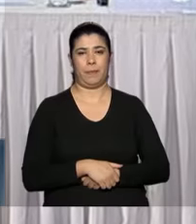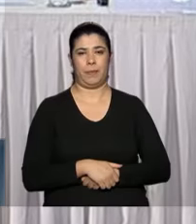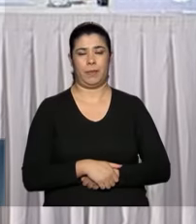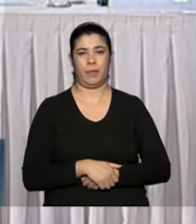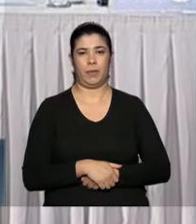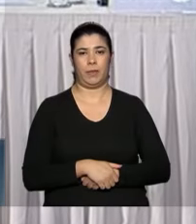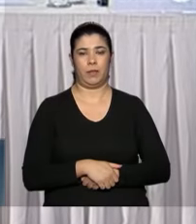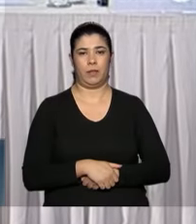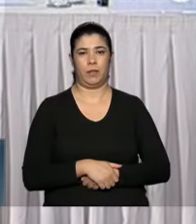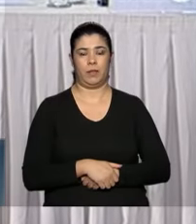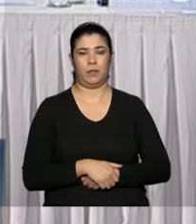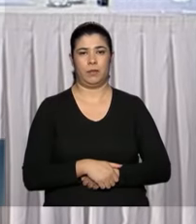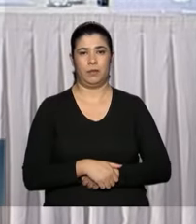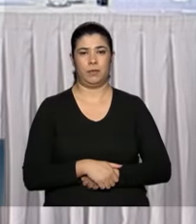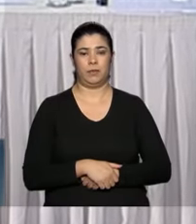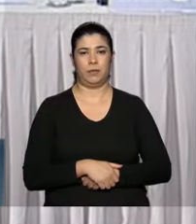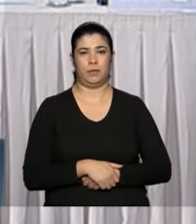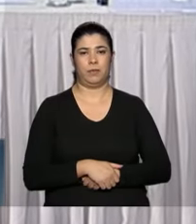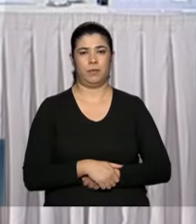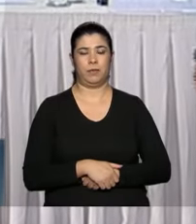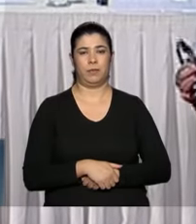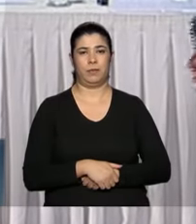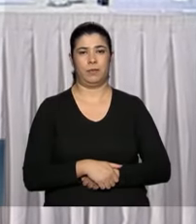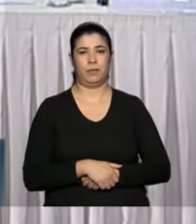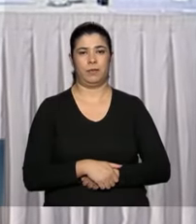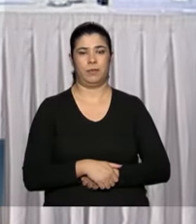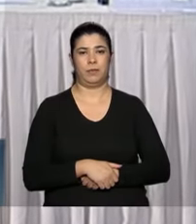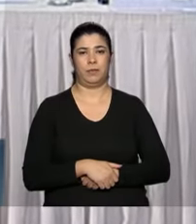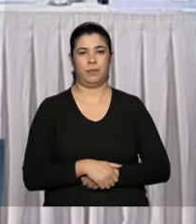Isso pior que agora eu já não sei. Eu fico de campo de